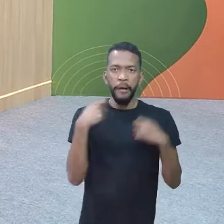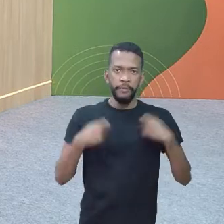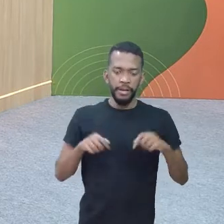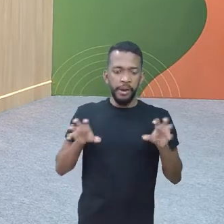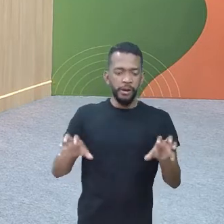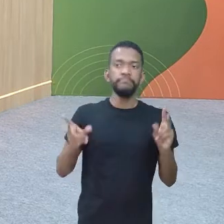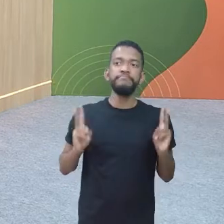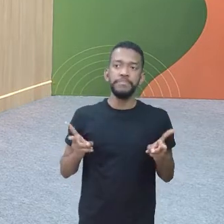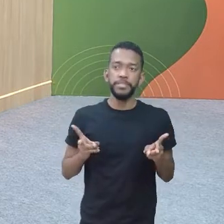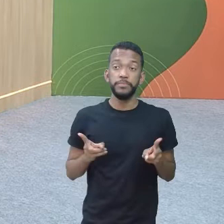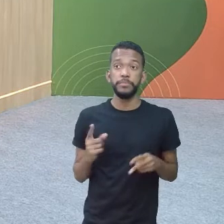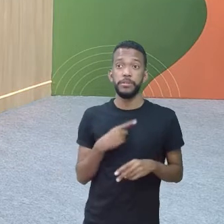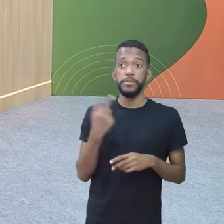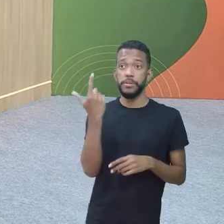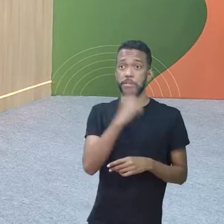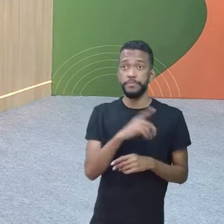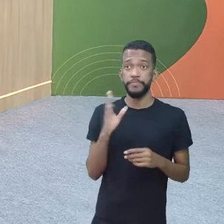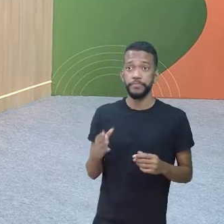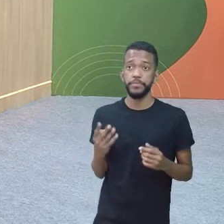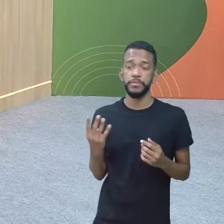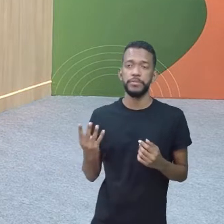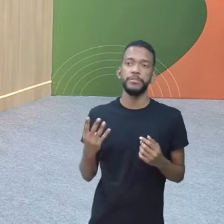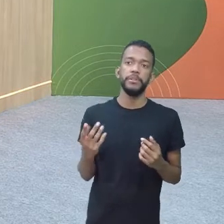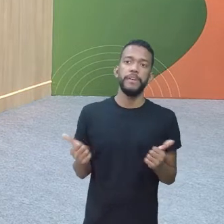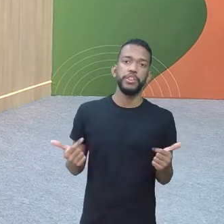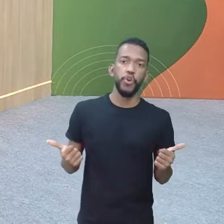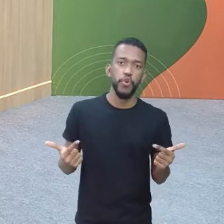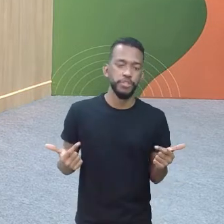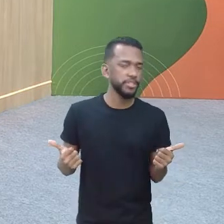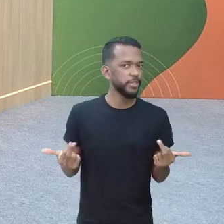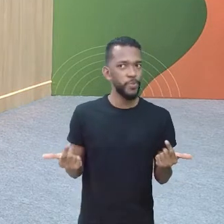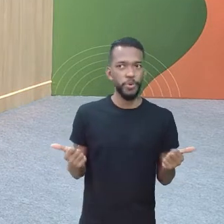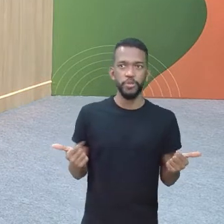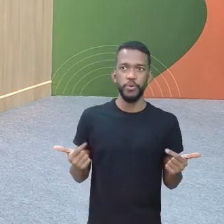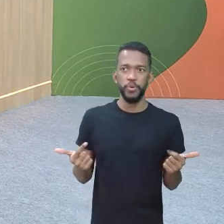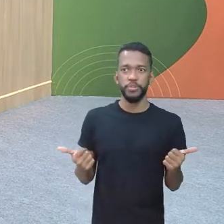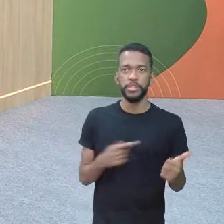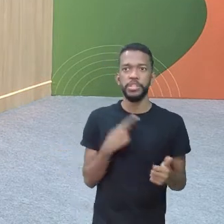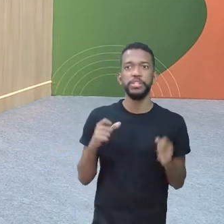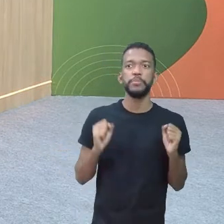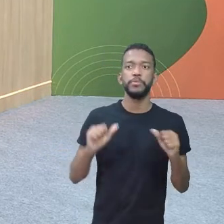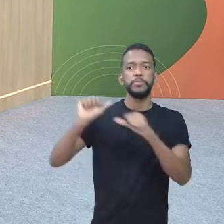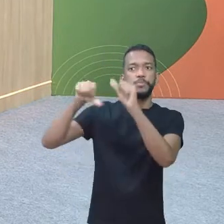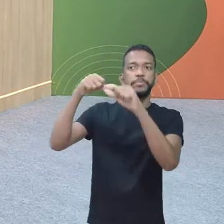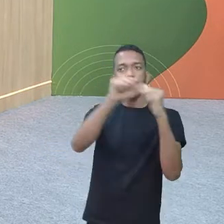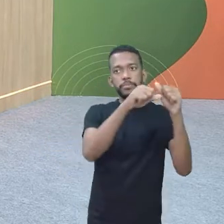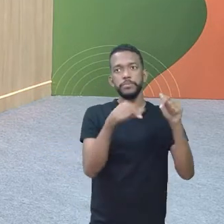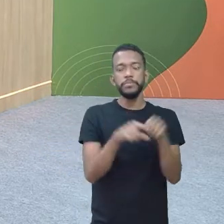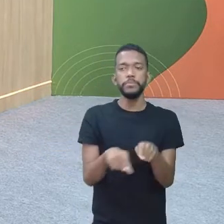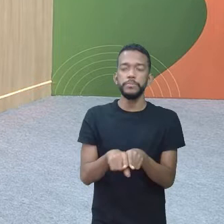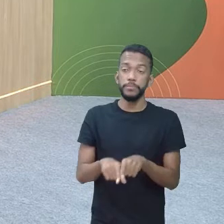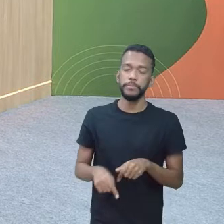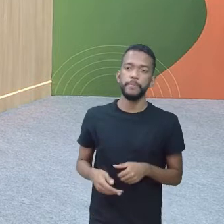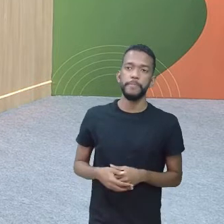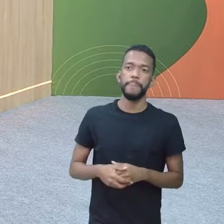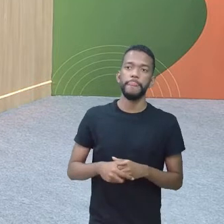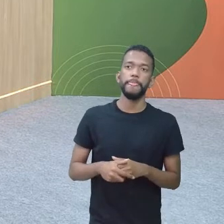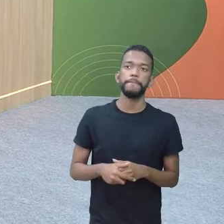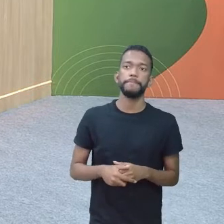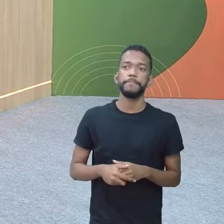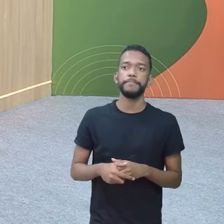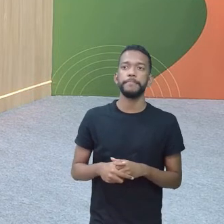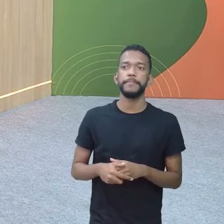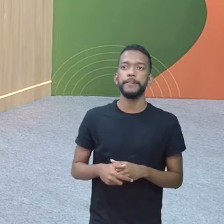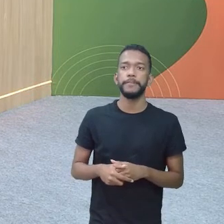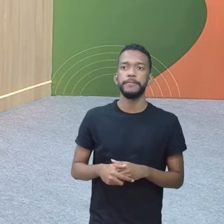denominadores. E aqui a gente conseguiu transformar os 2 em 12, e por isso a gente mudou o numerador também, né? 4 vezes 3 vai dar